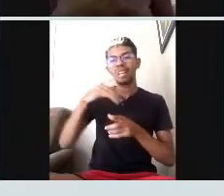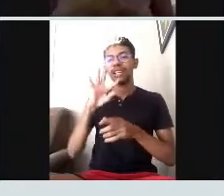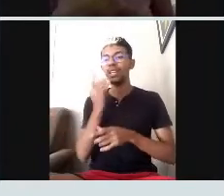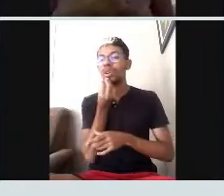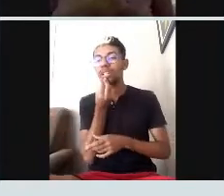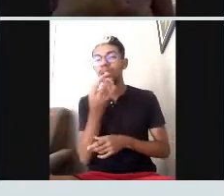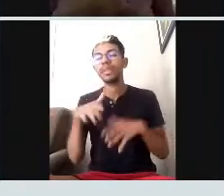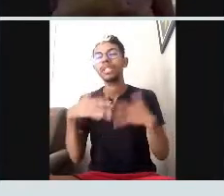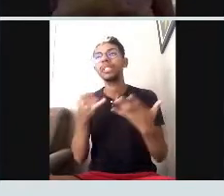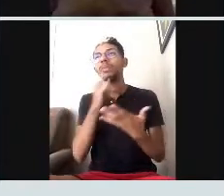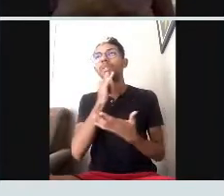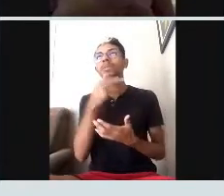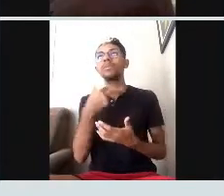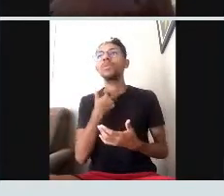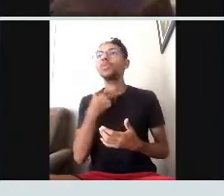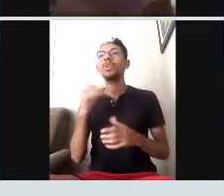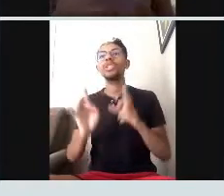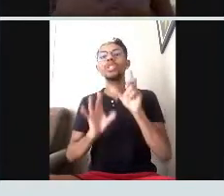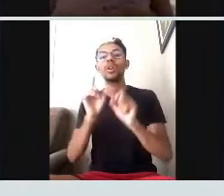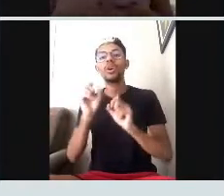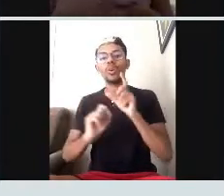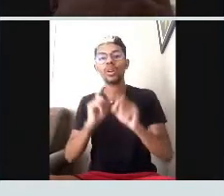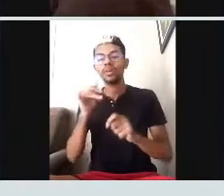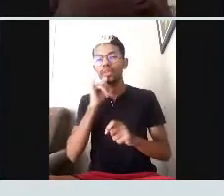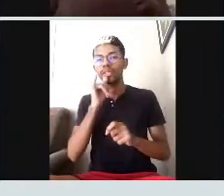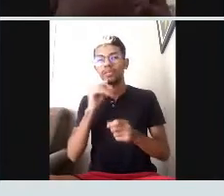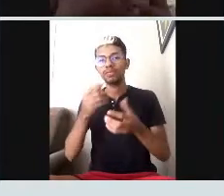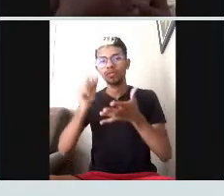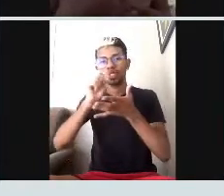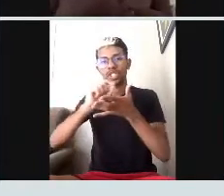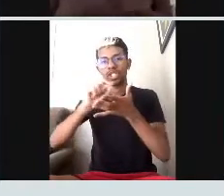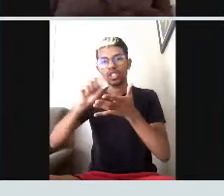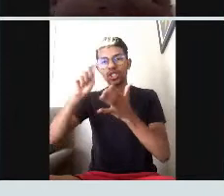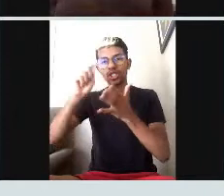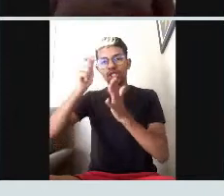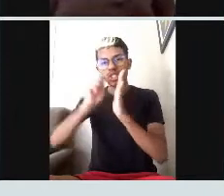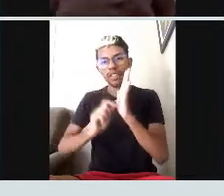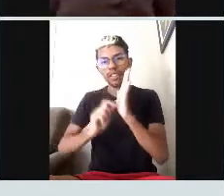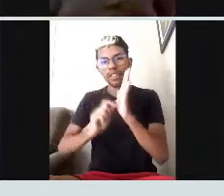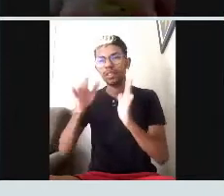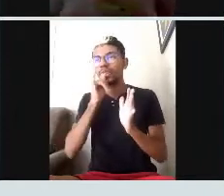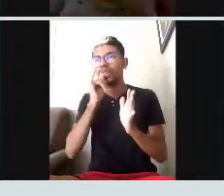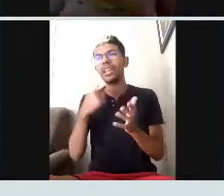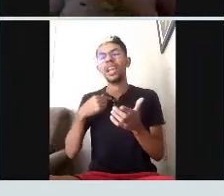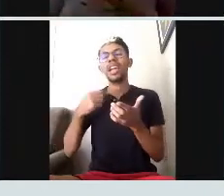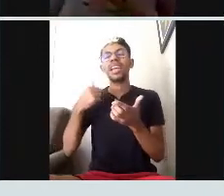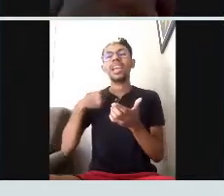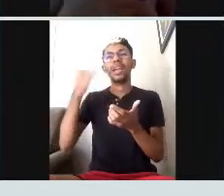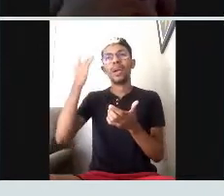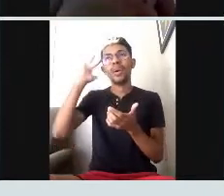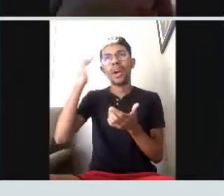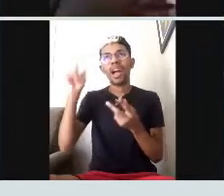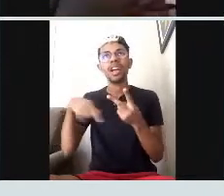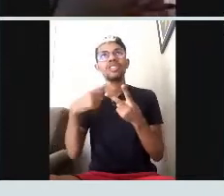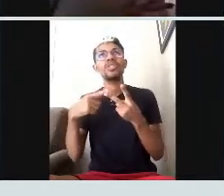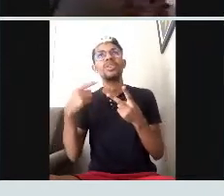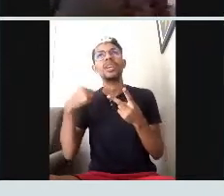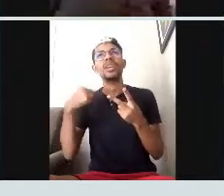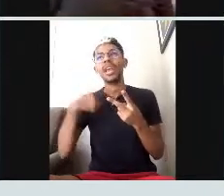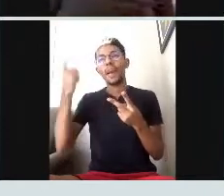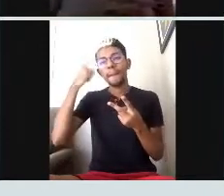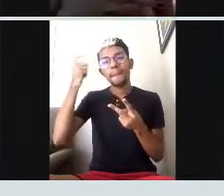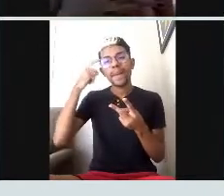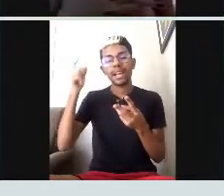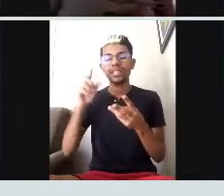escreverem um texto dentro do achismo de vocês. Tipo, eu acho isso, eu penso isso. Precisa ser um